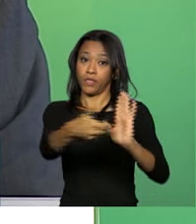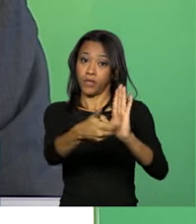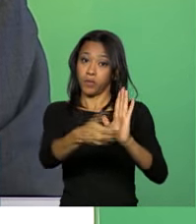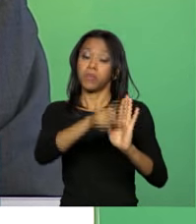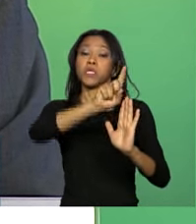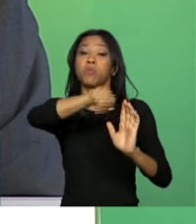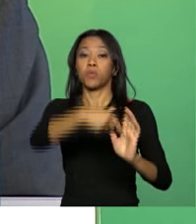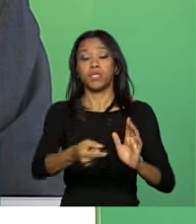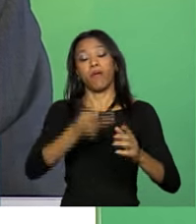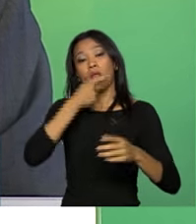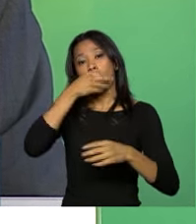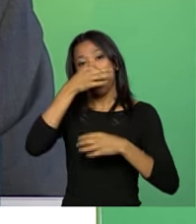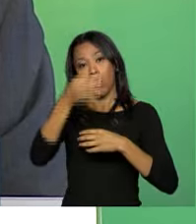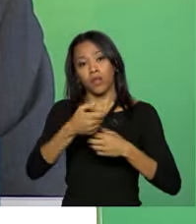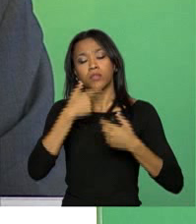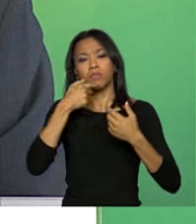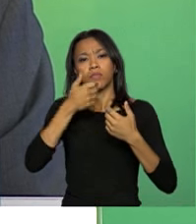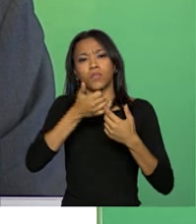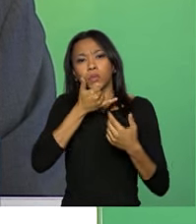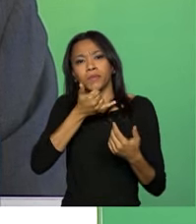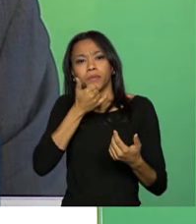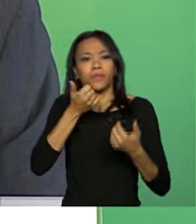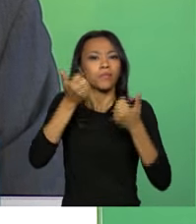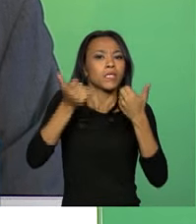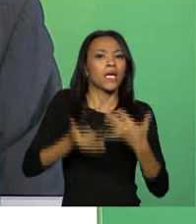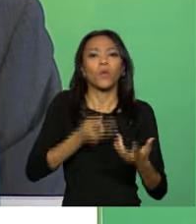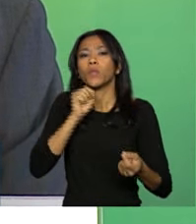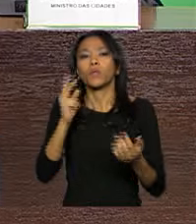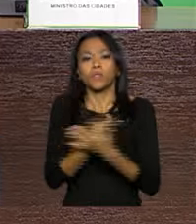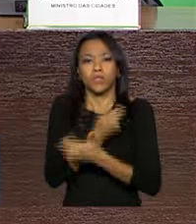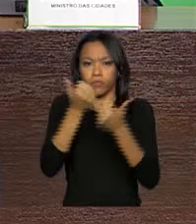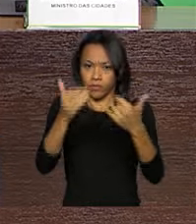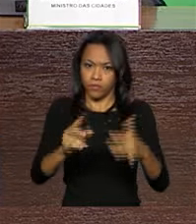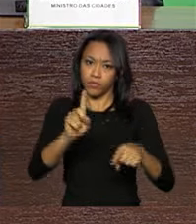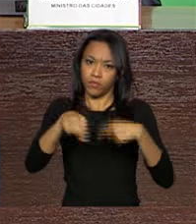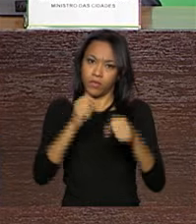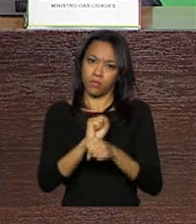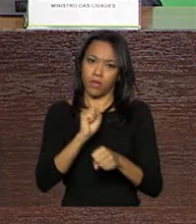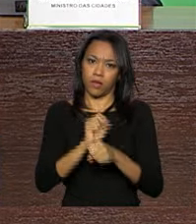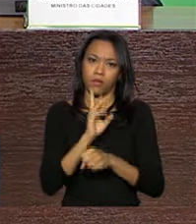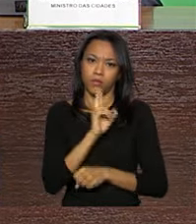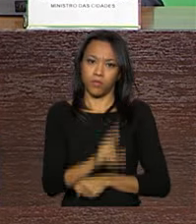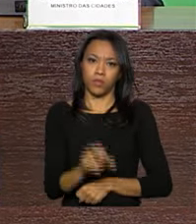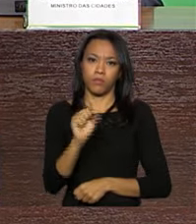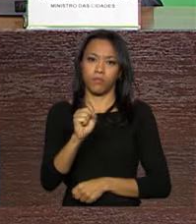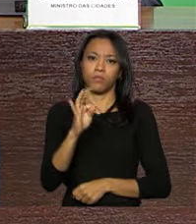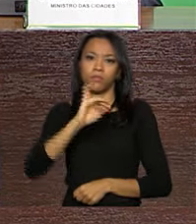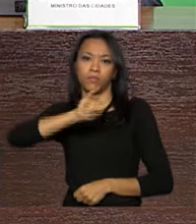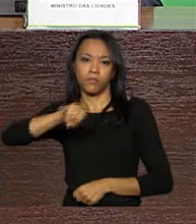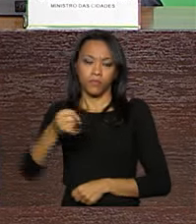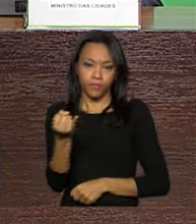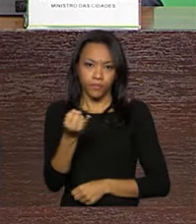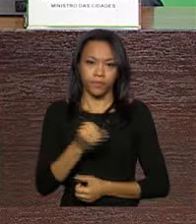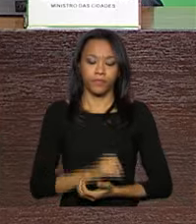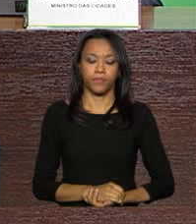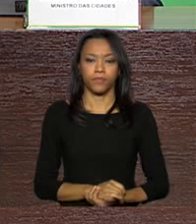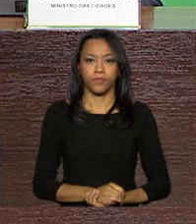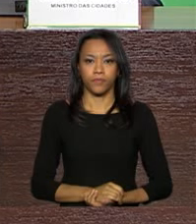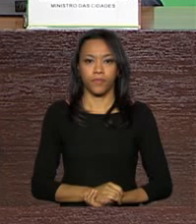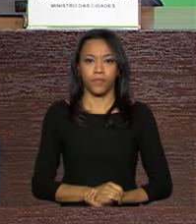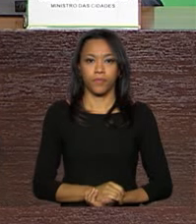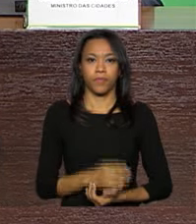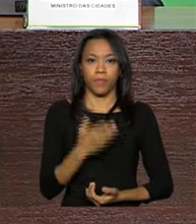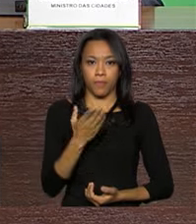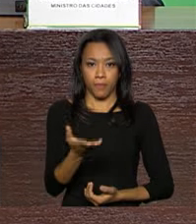de defesa e vamos aguardar portanto a manifestação Supremo Bom dia anon repor da